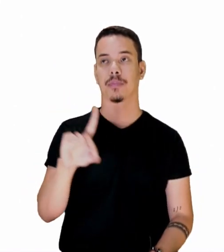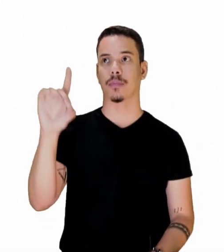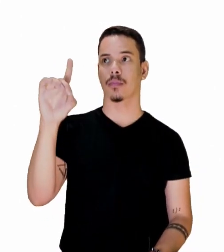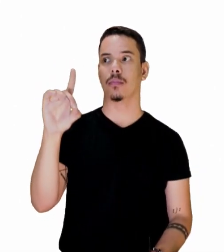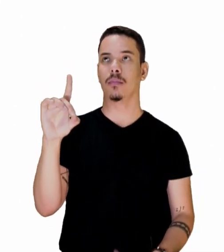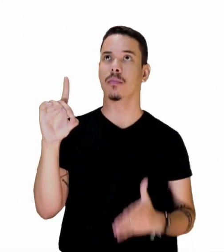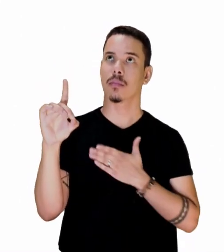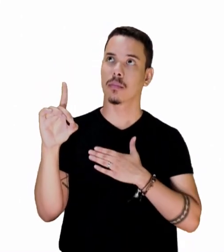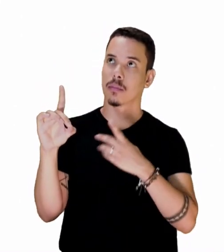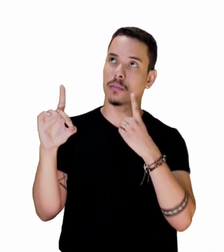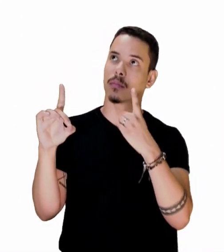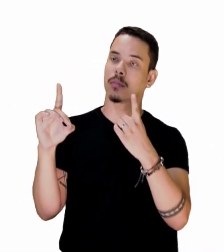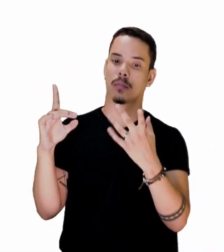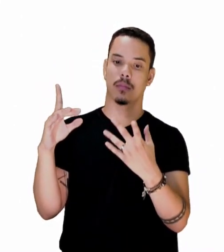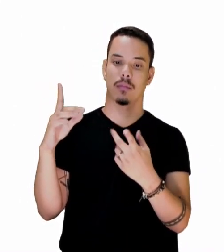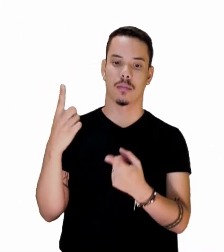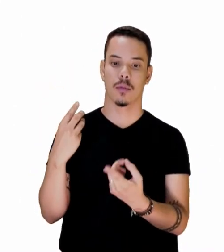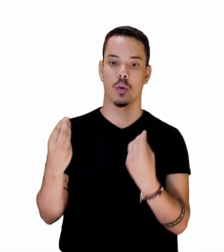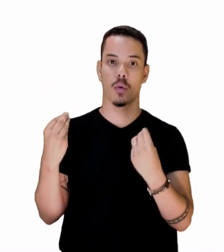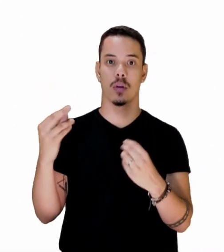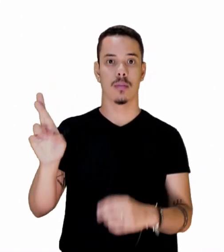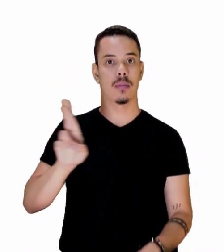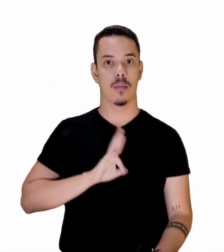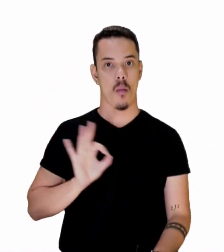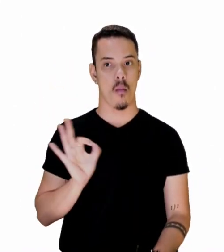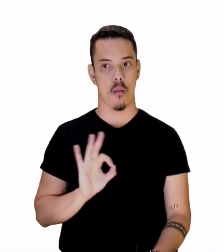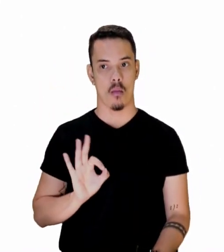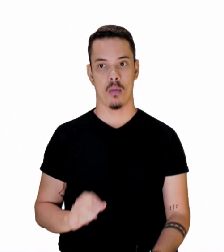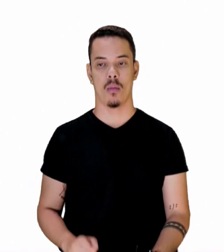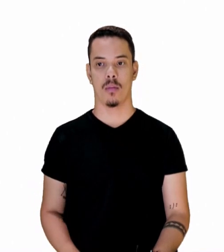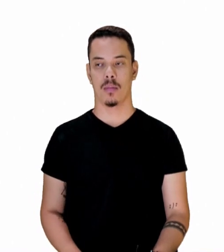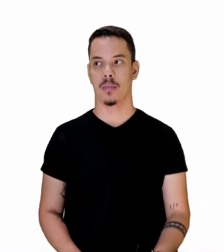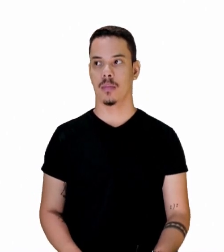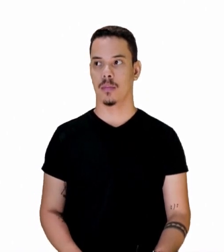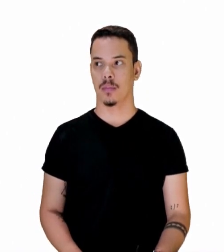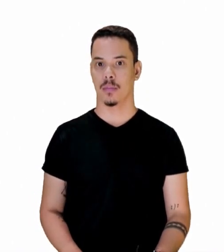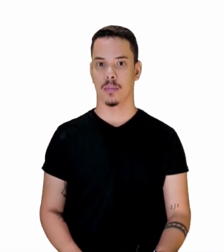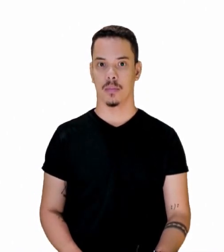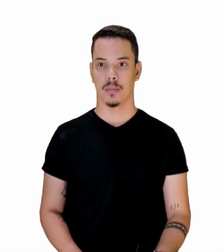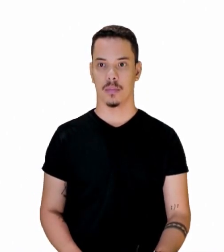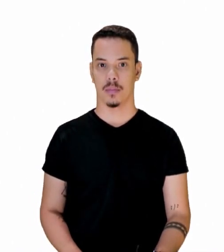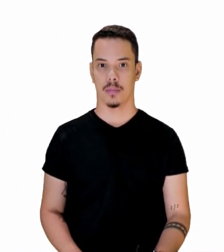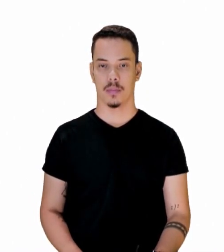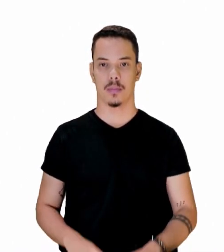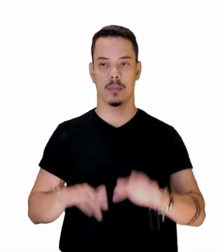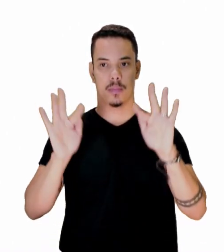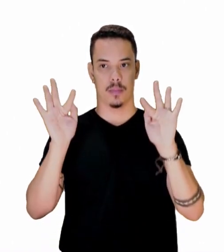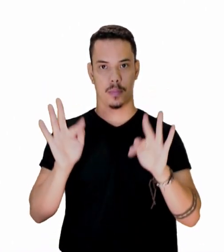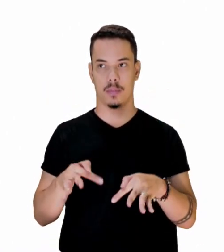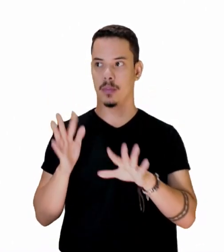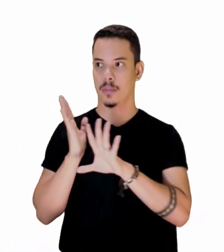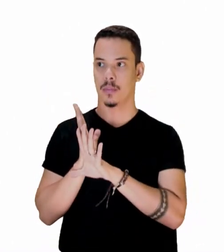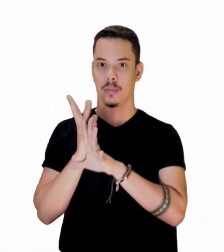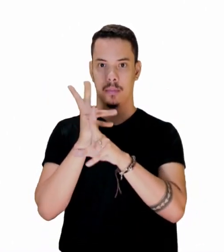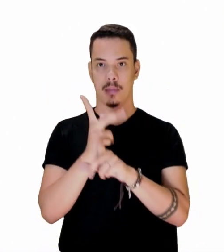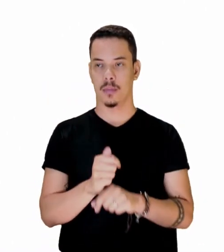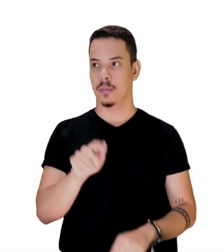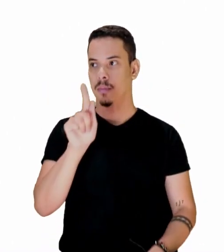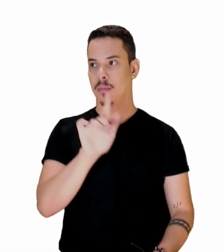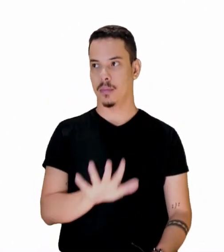ó Deus, onde está que não me responde? Então, aqui, amadinho, terminando a revisão geral